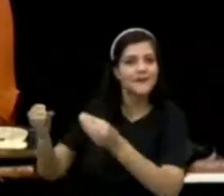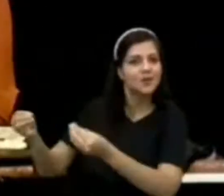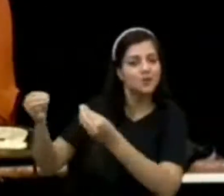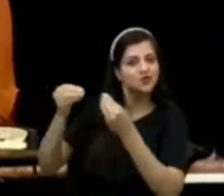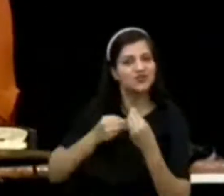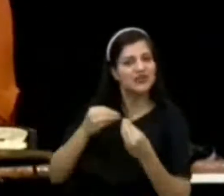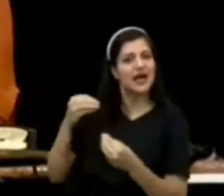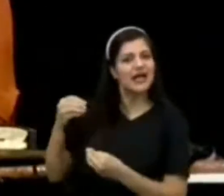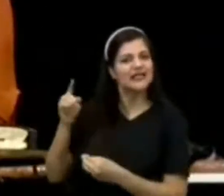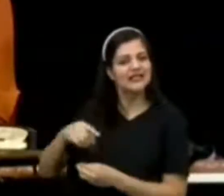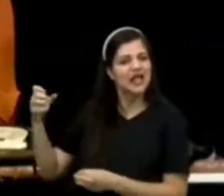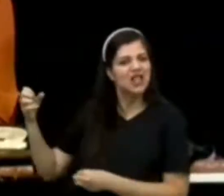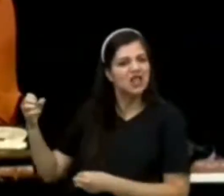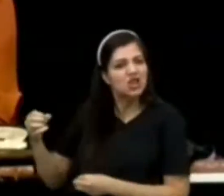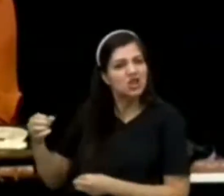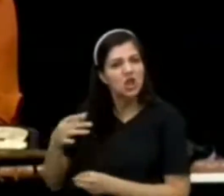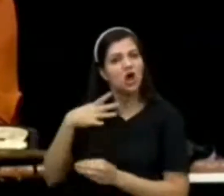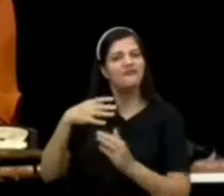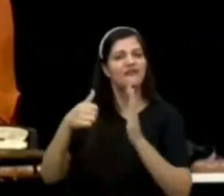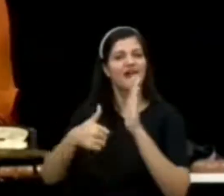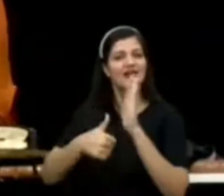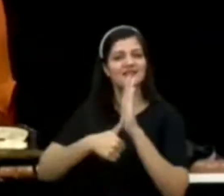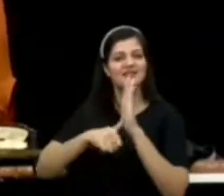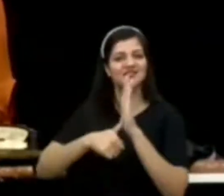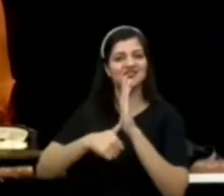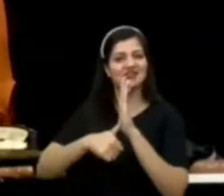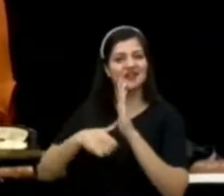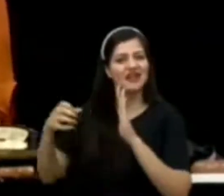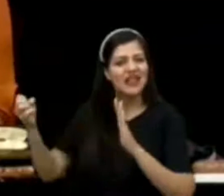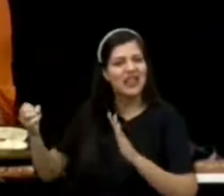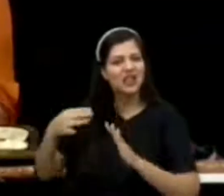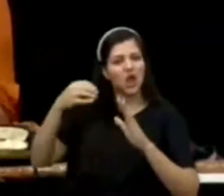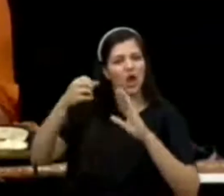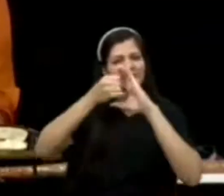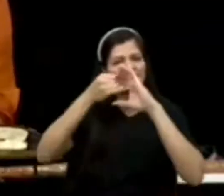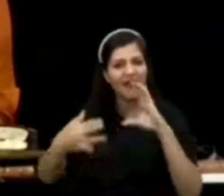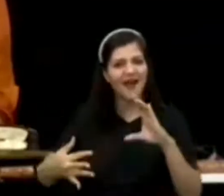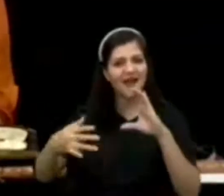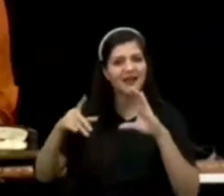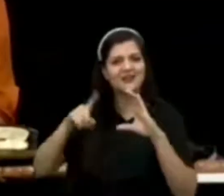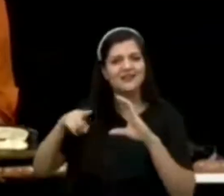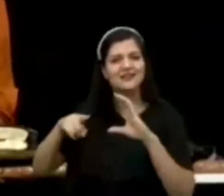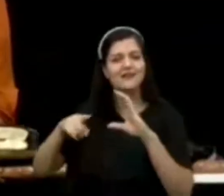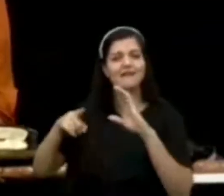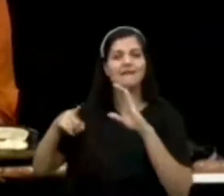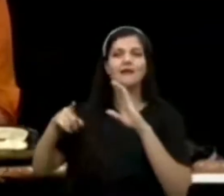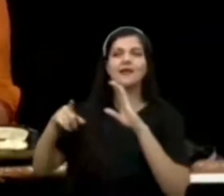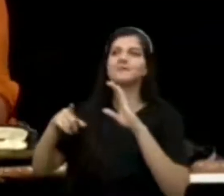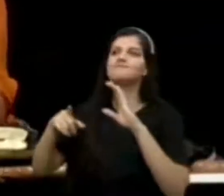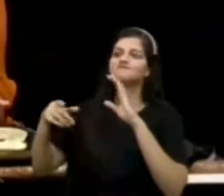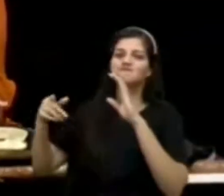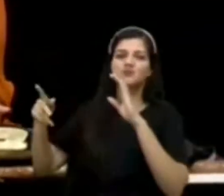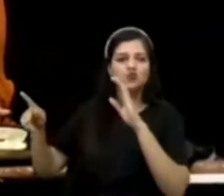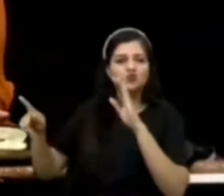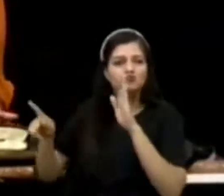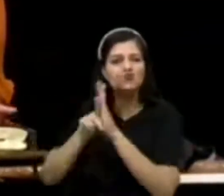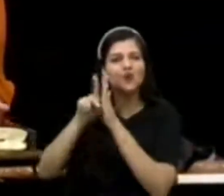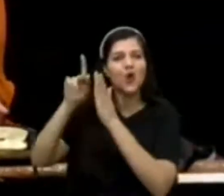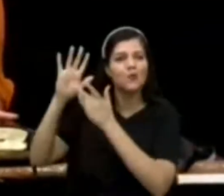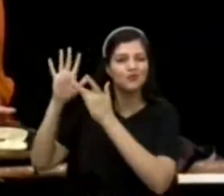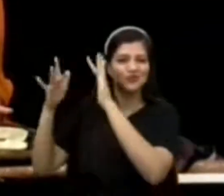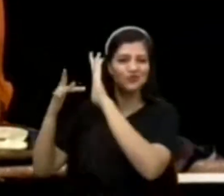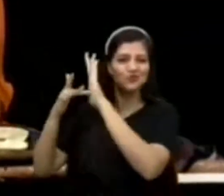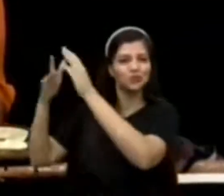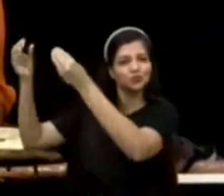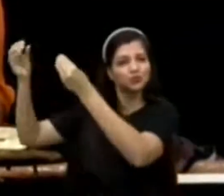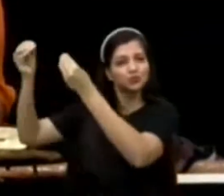nova identidade, essa identidade que Deus nos dá, que é a identidade do próprio Jesus, né, como a Bíblia fala, o próprio Jesus